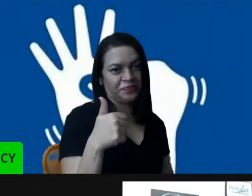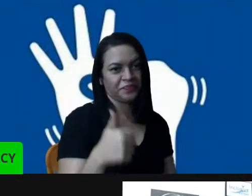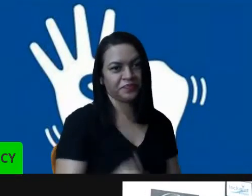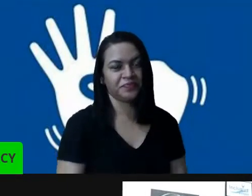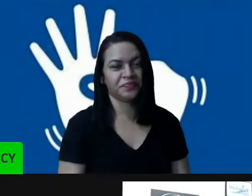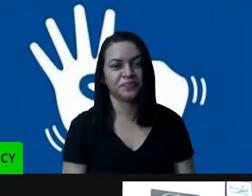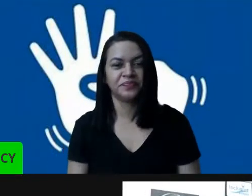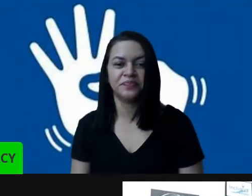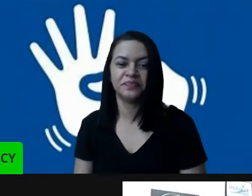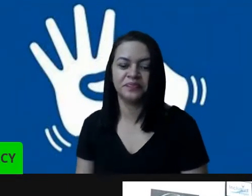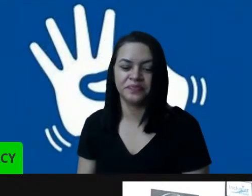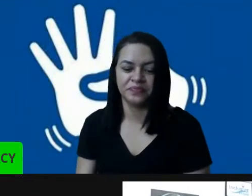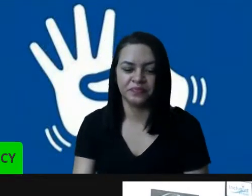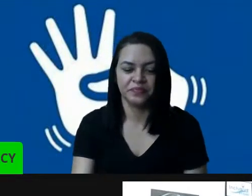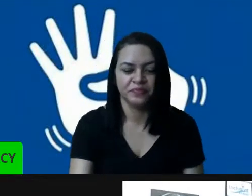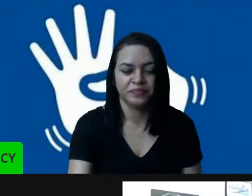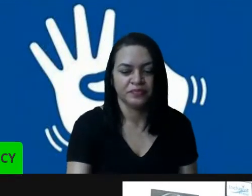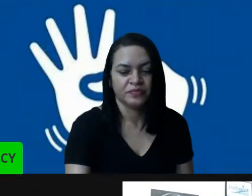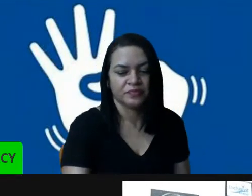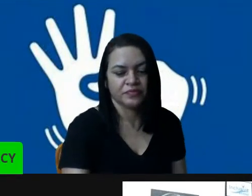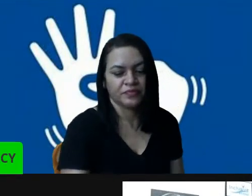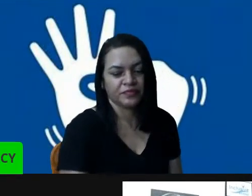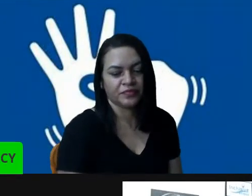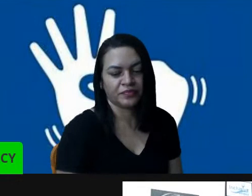Não estou conseguindo ouvir vocês.